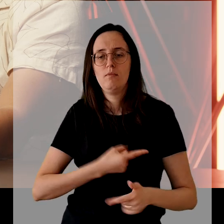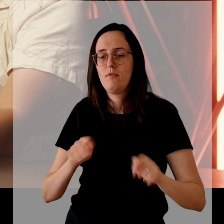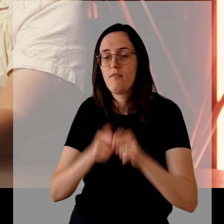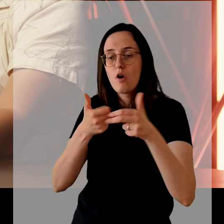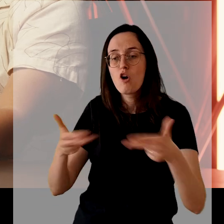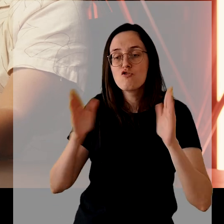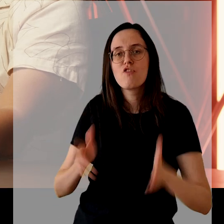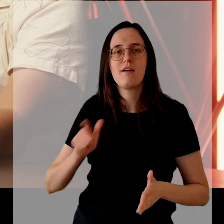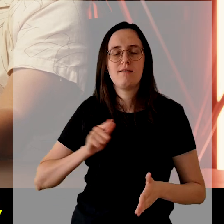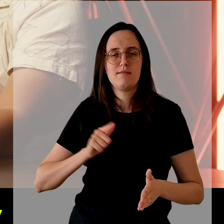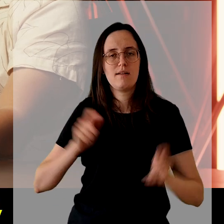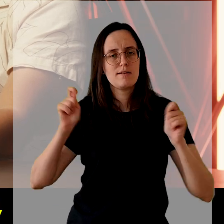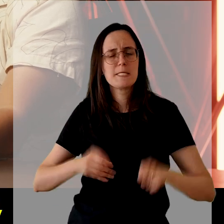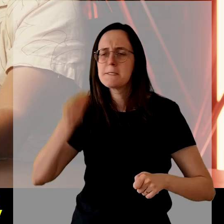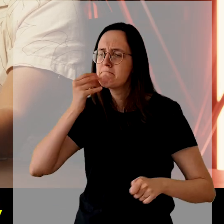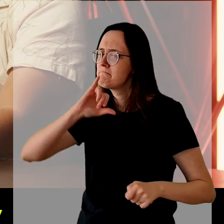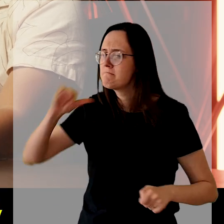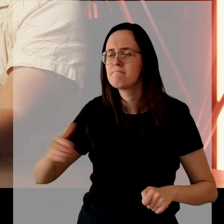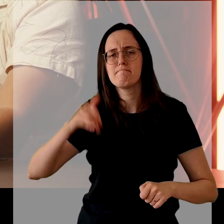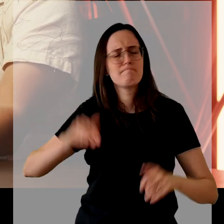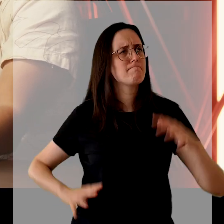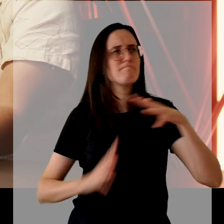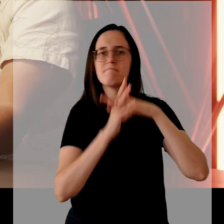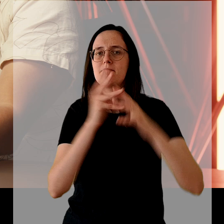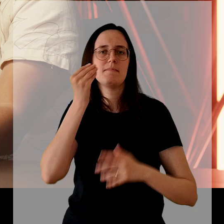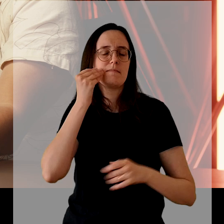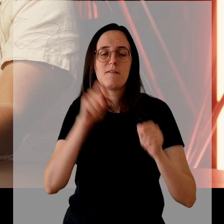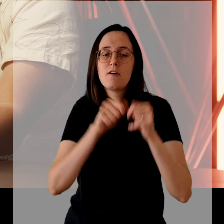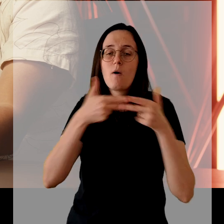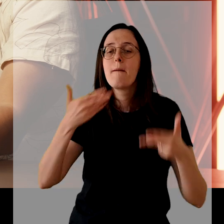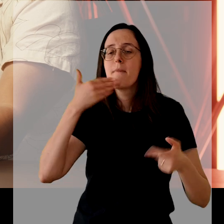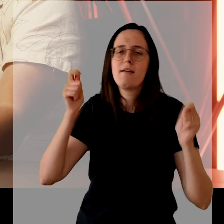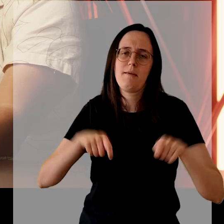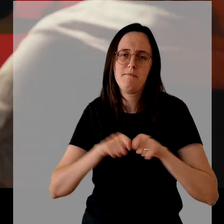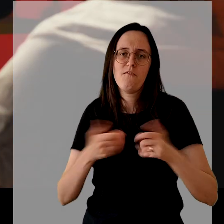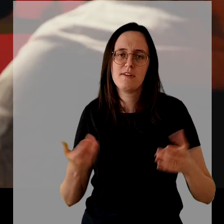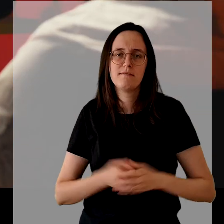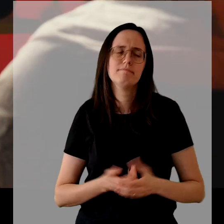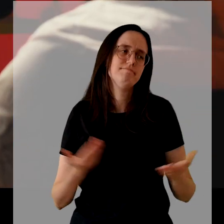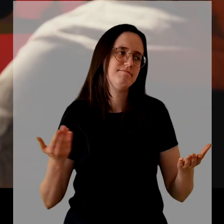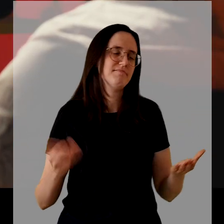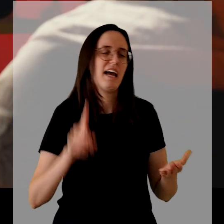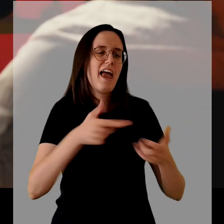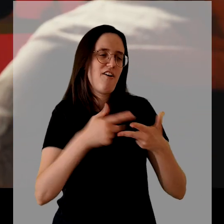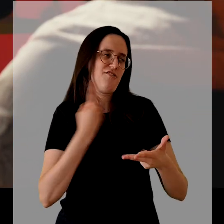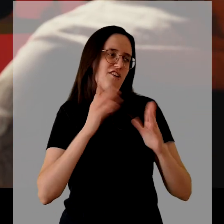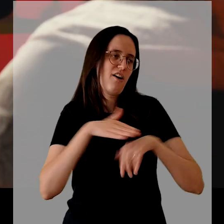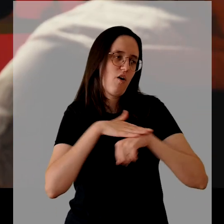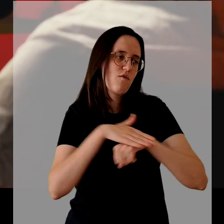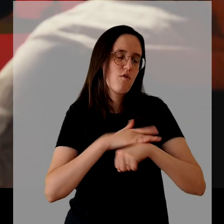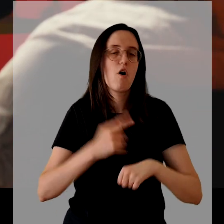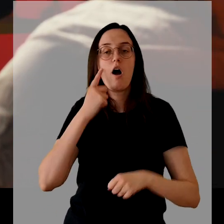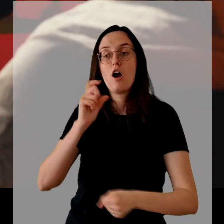com o que tem, a gente tirar o máximo, né? E fazer o melhor com o que se pode, né? Que entra naquilo que a gente estava